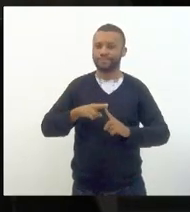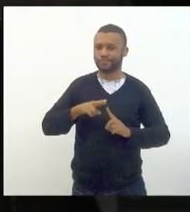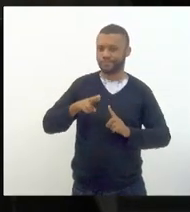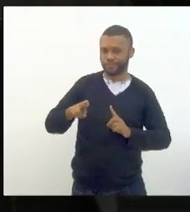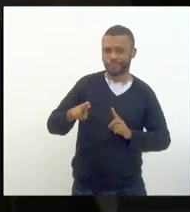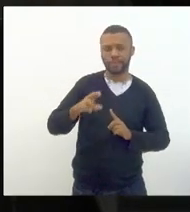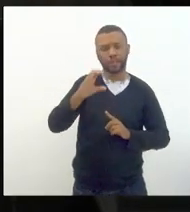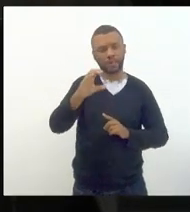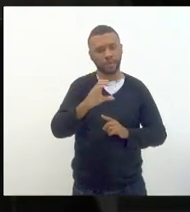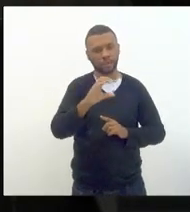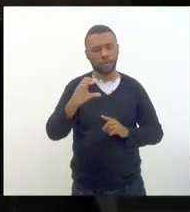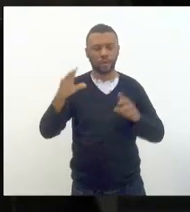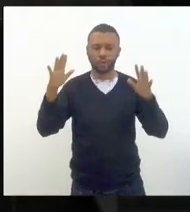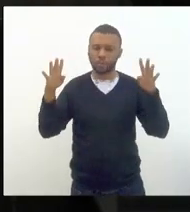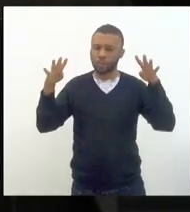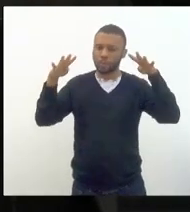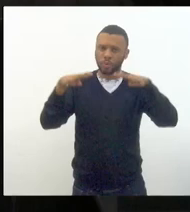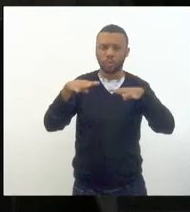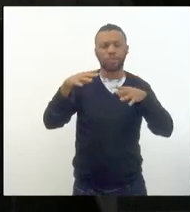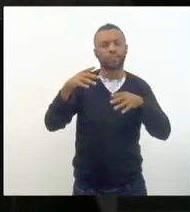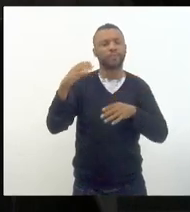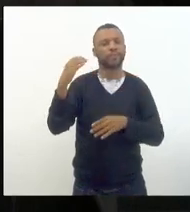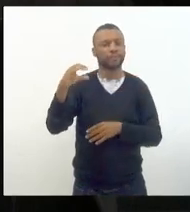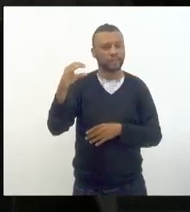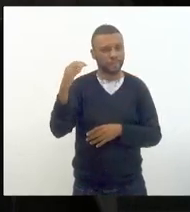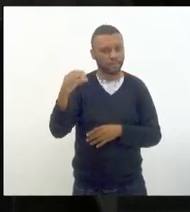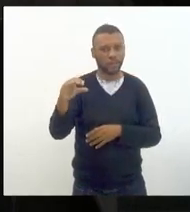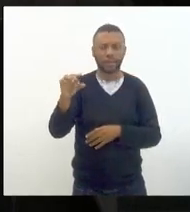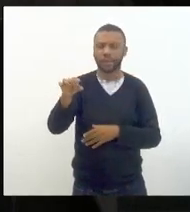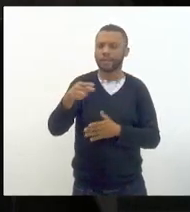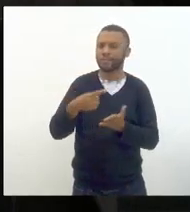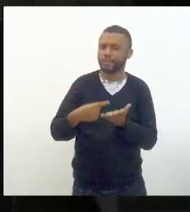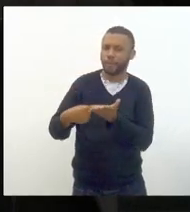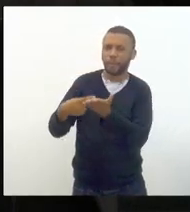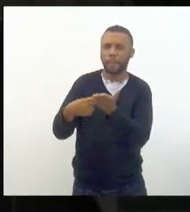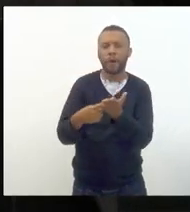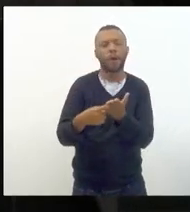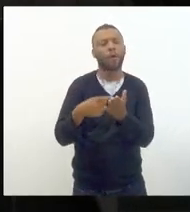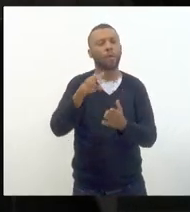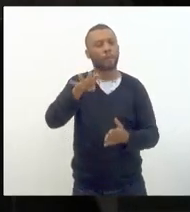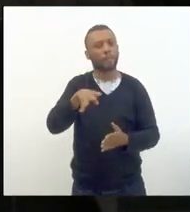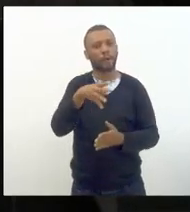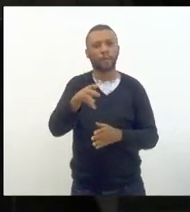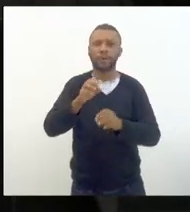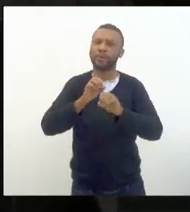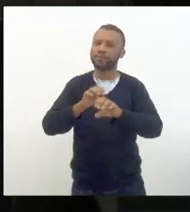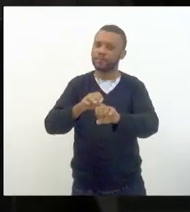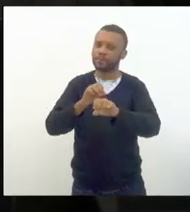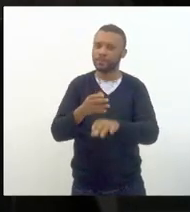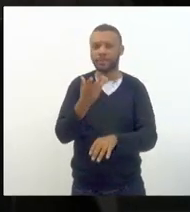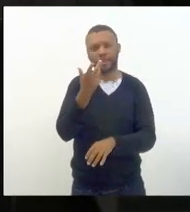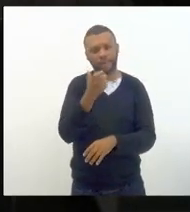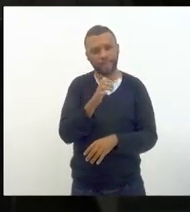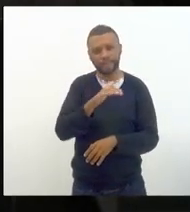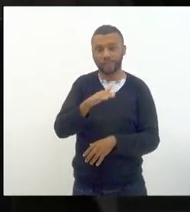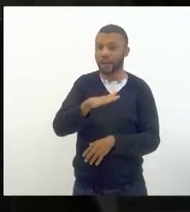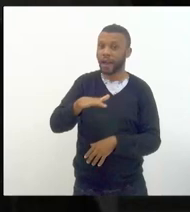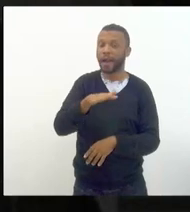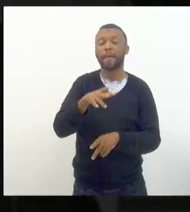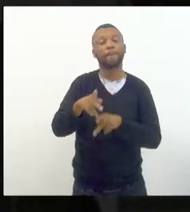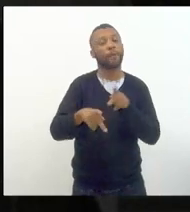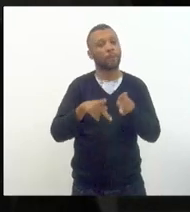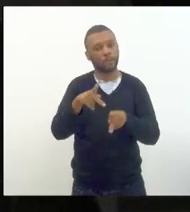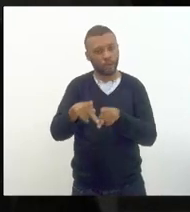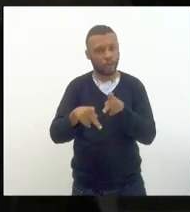católica muito conhecida na cidade então ele mesmo se envolveu com o programa de educação infantil em áreas populares é como ficou